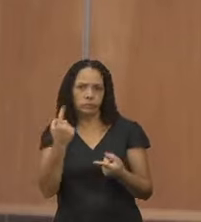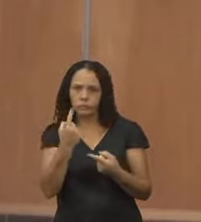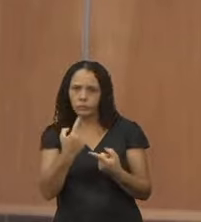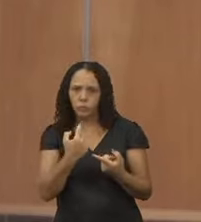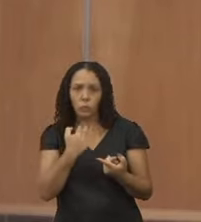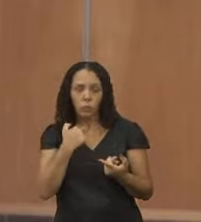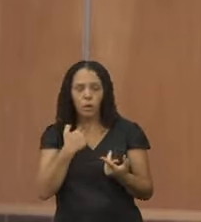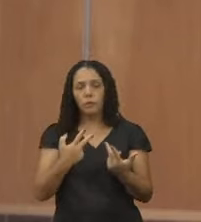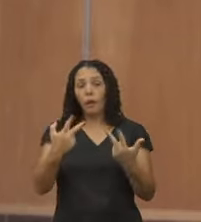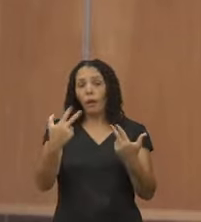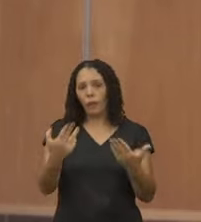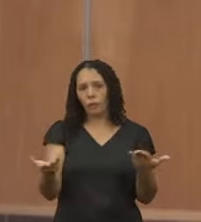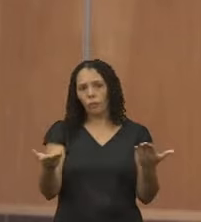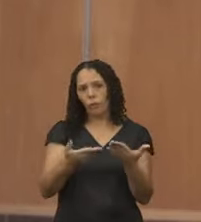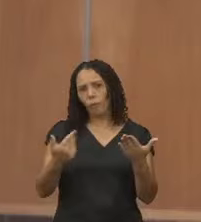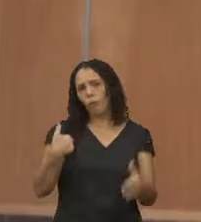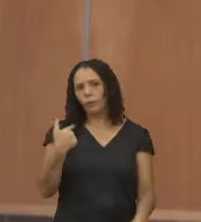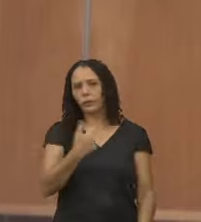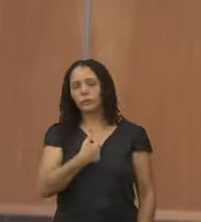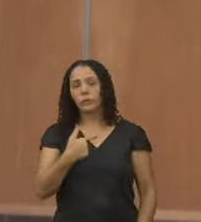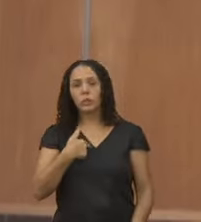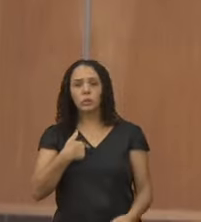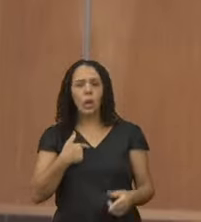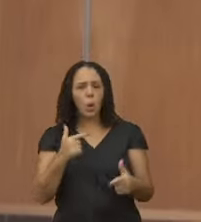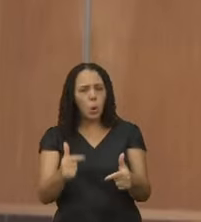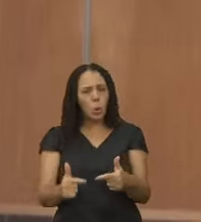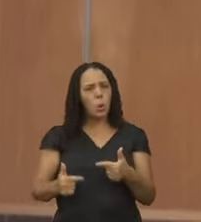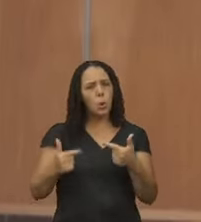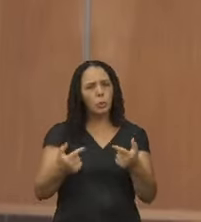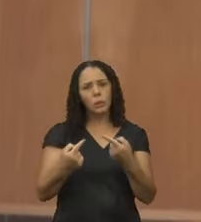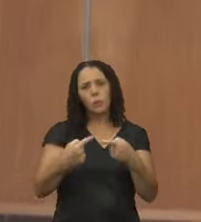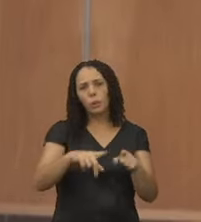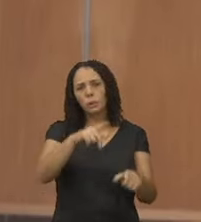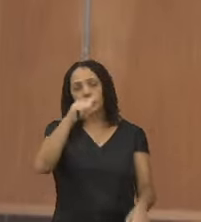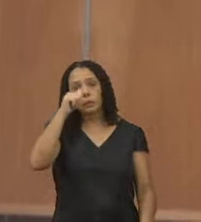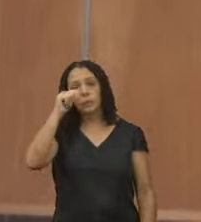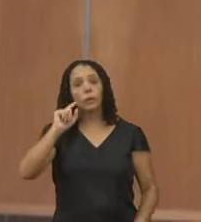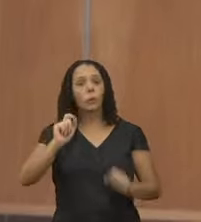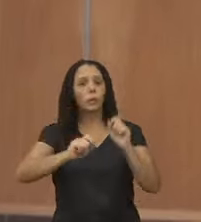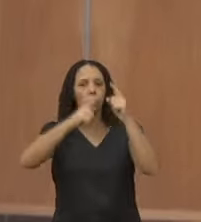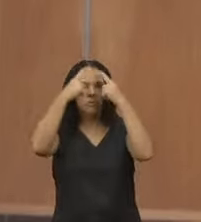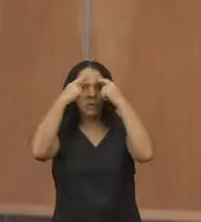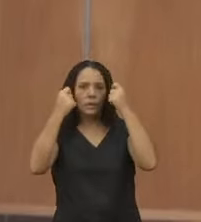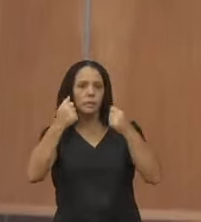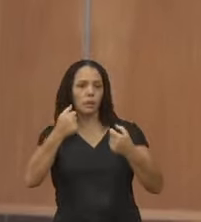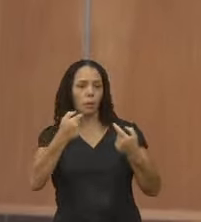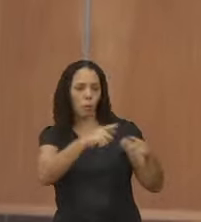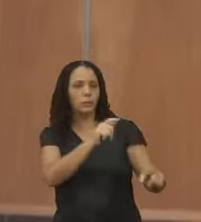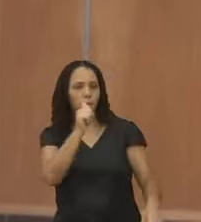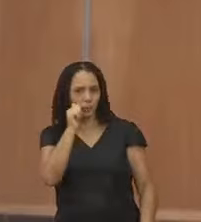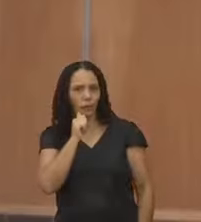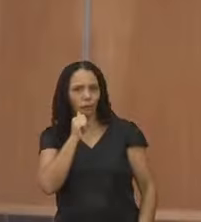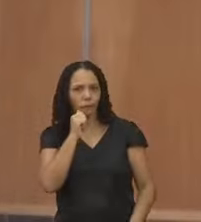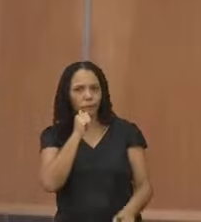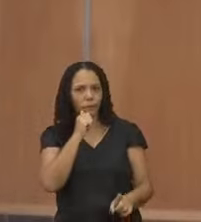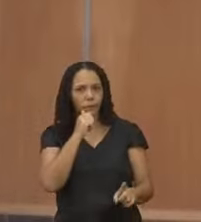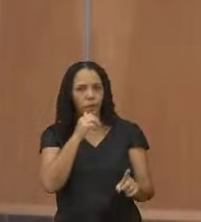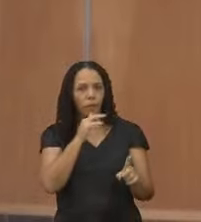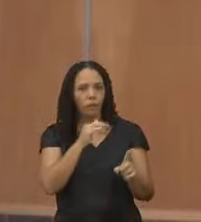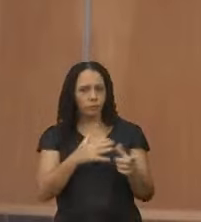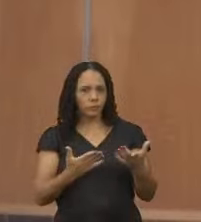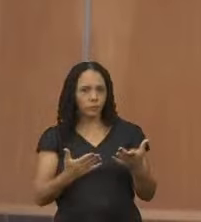o feminicídio, contra a violência da mulher, é a mesma coisa. A partir do momento que o cidadão, a cidadã, né, ela acaba